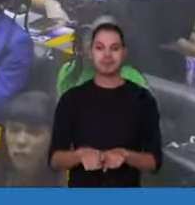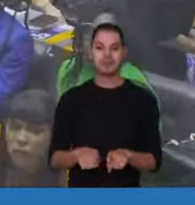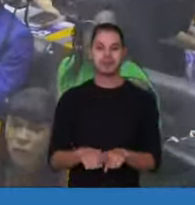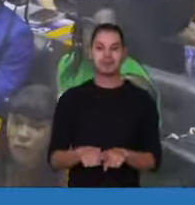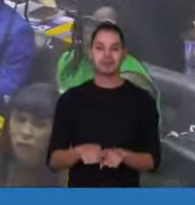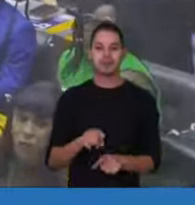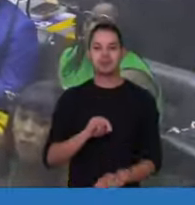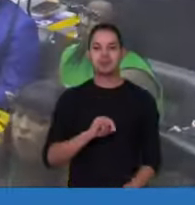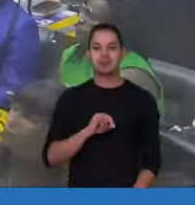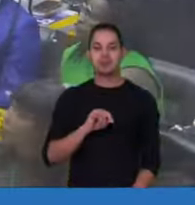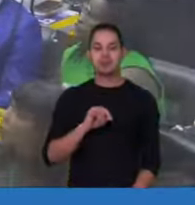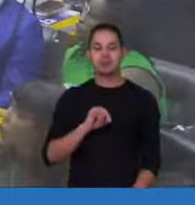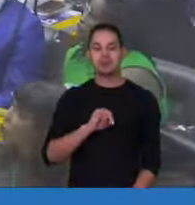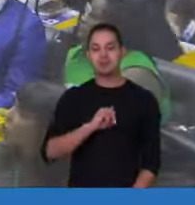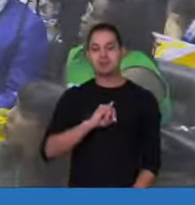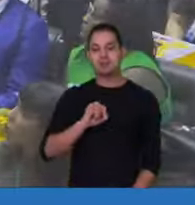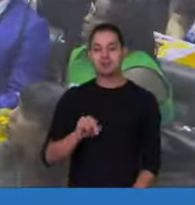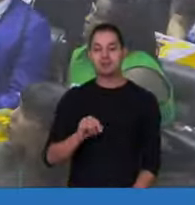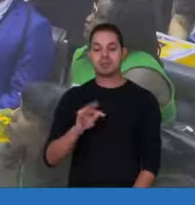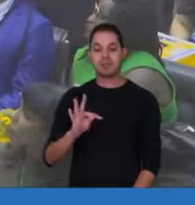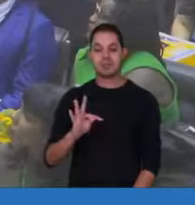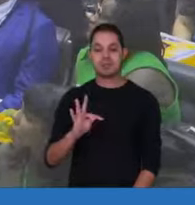CSJT.